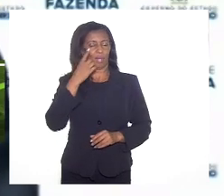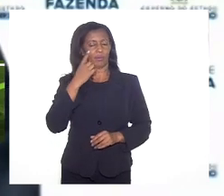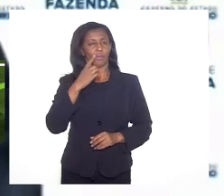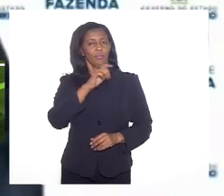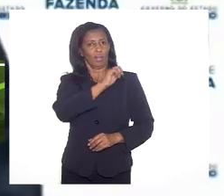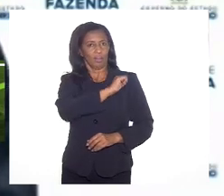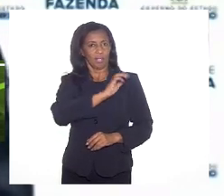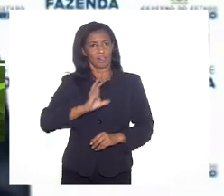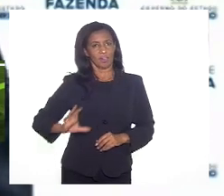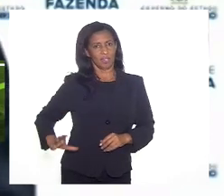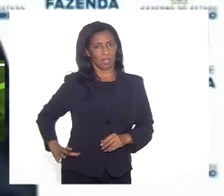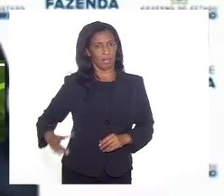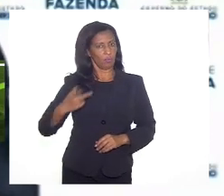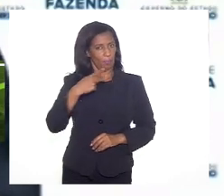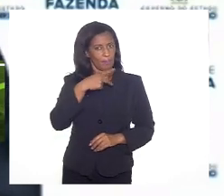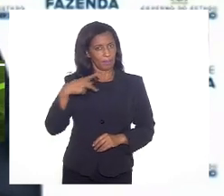Assembleia,